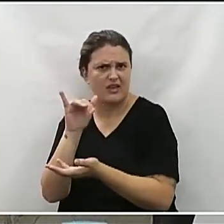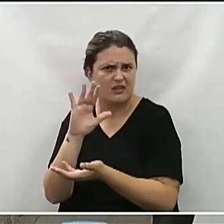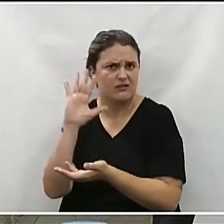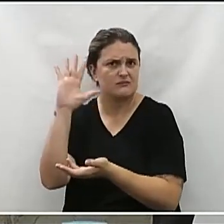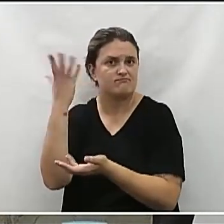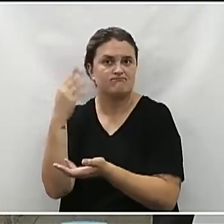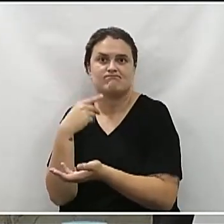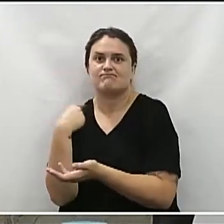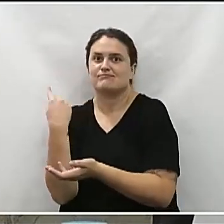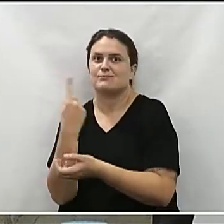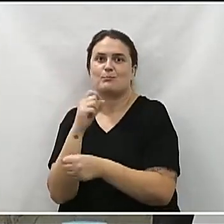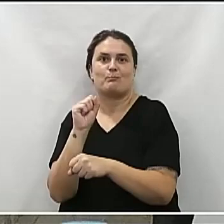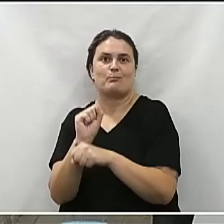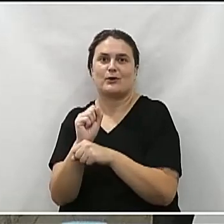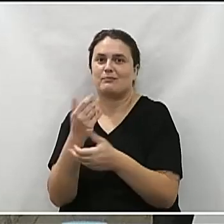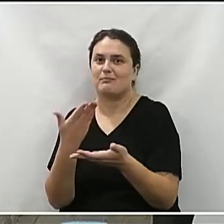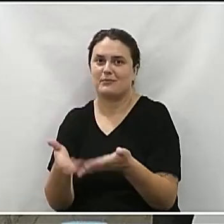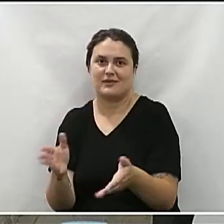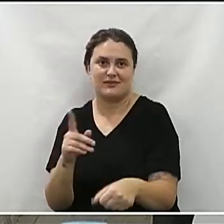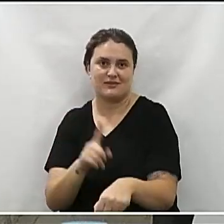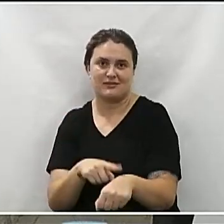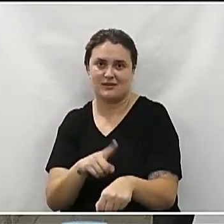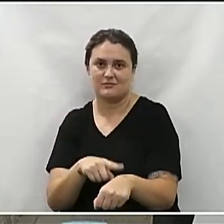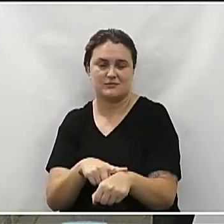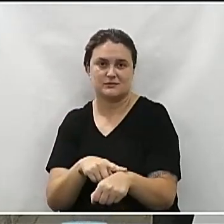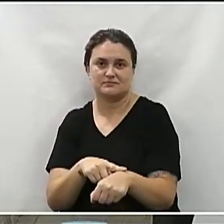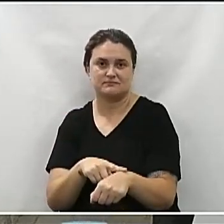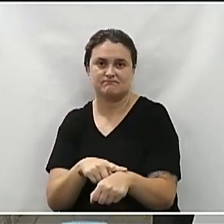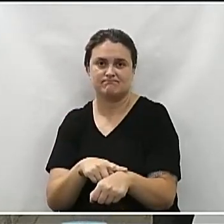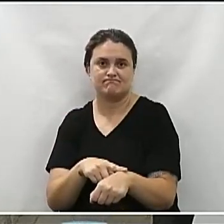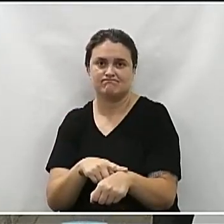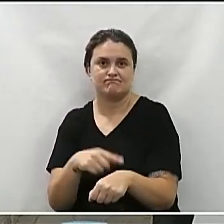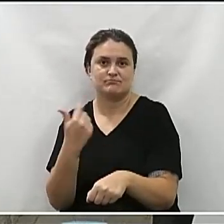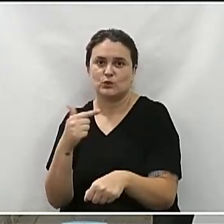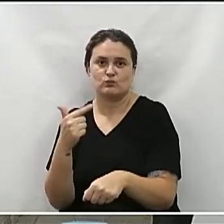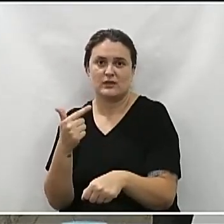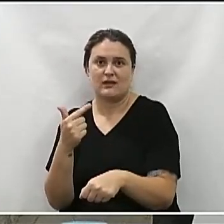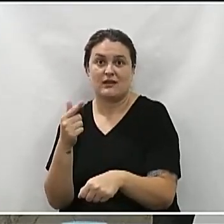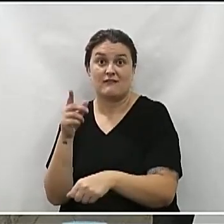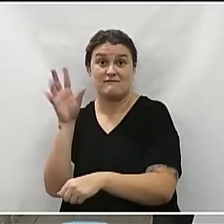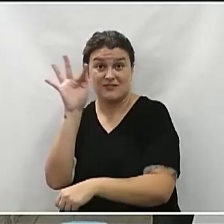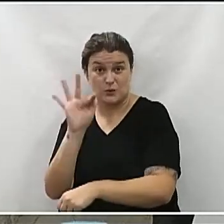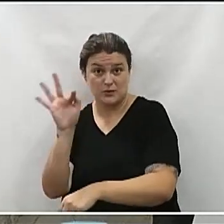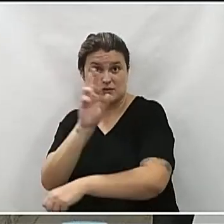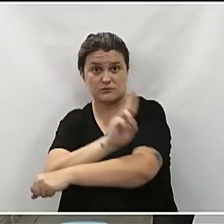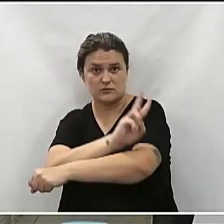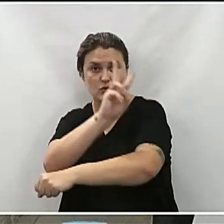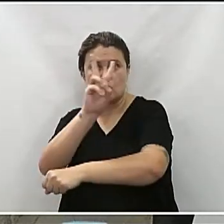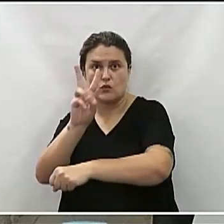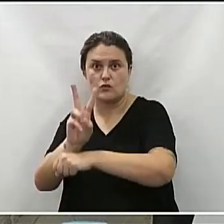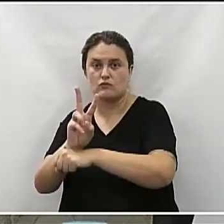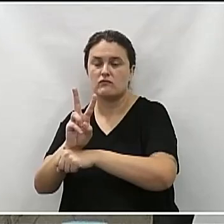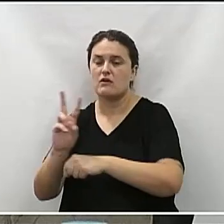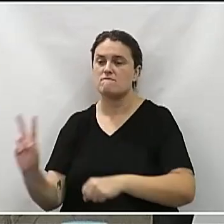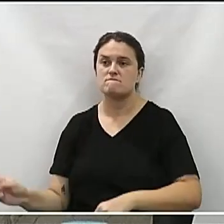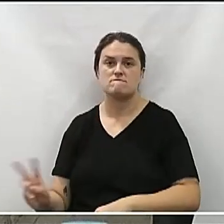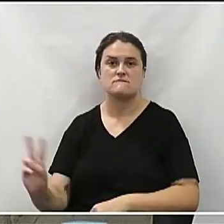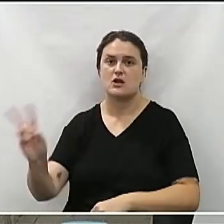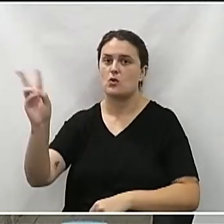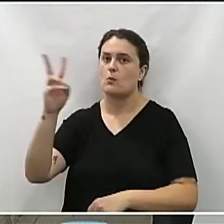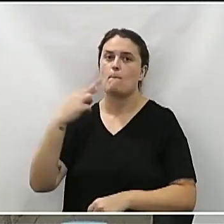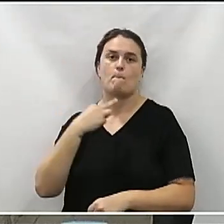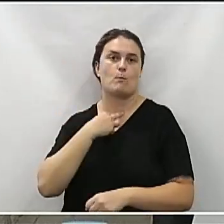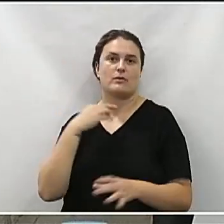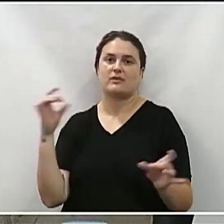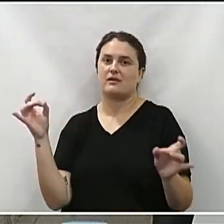porque nós não podemos perder tempo gente não tem um bem tão valioso como esse não pode se acabar